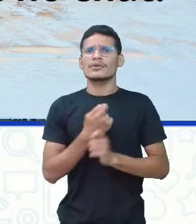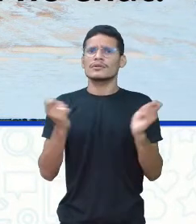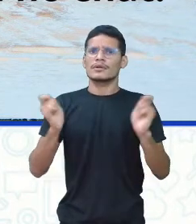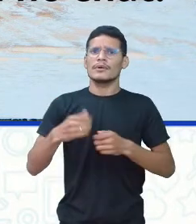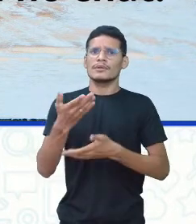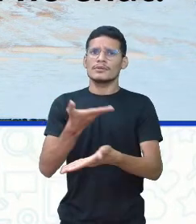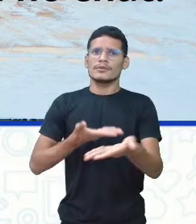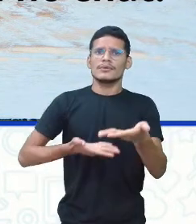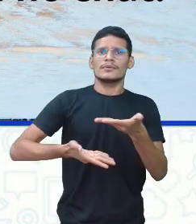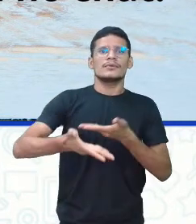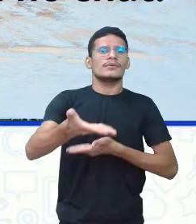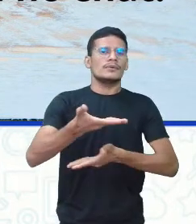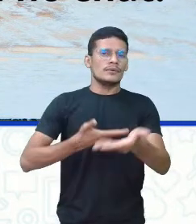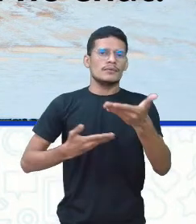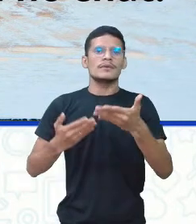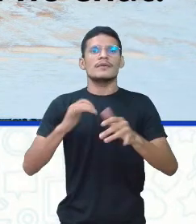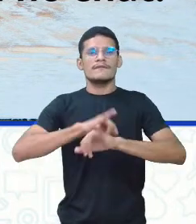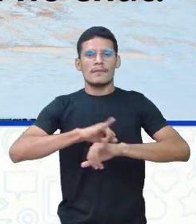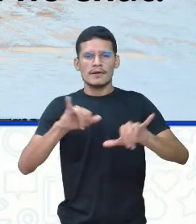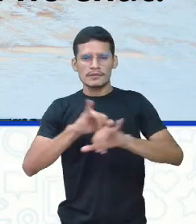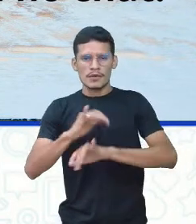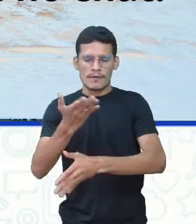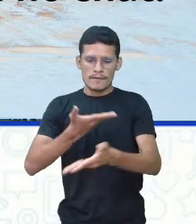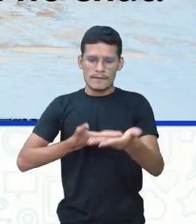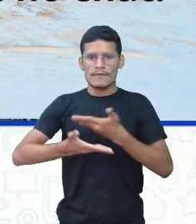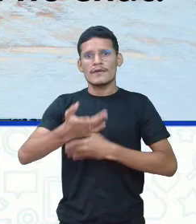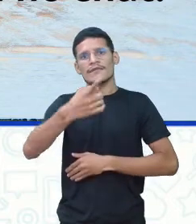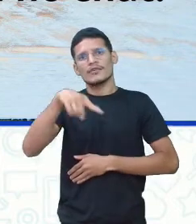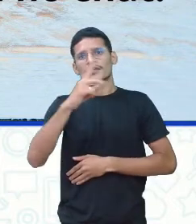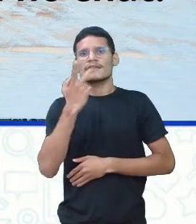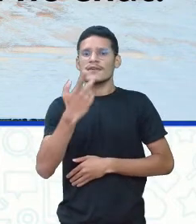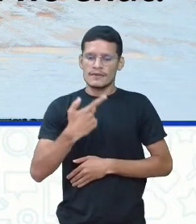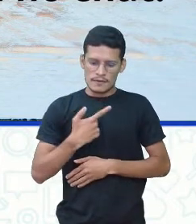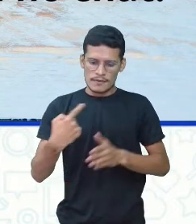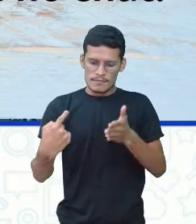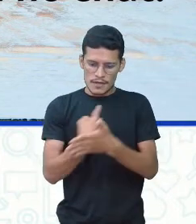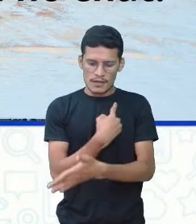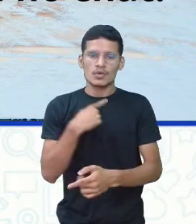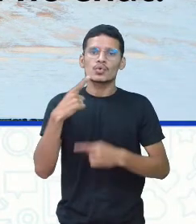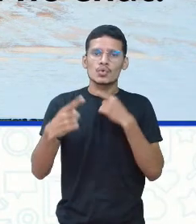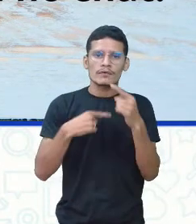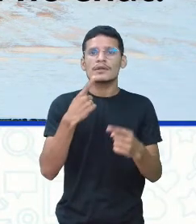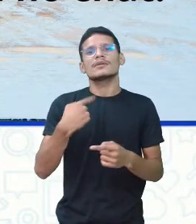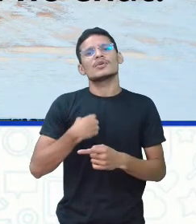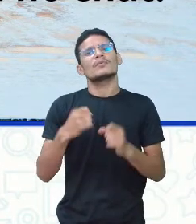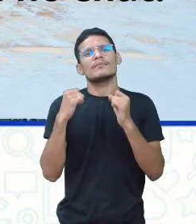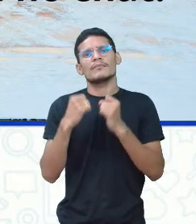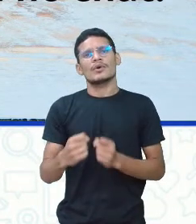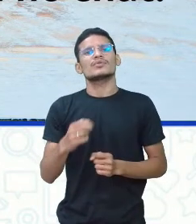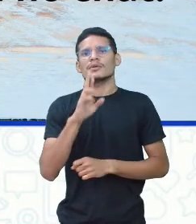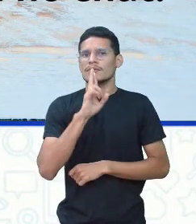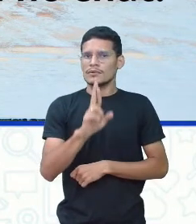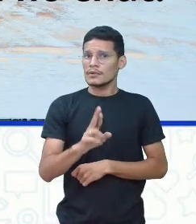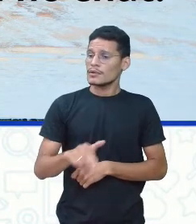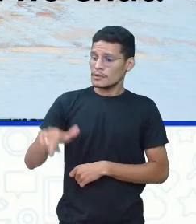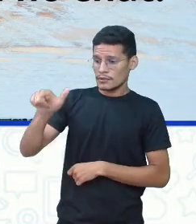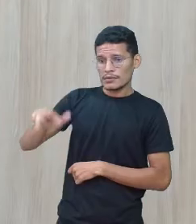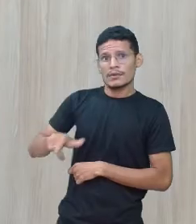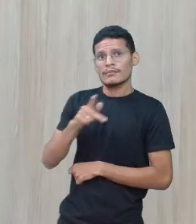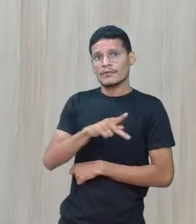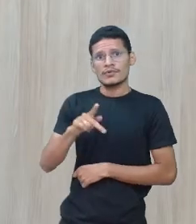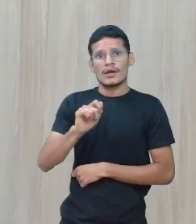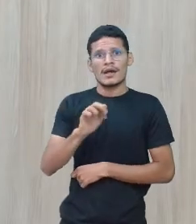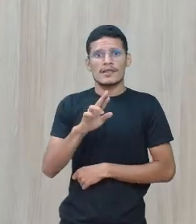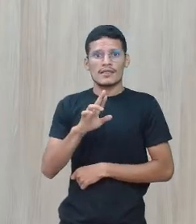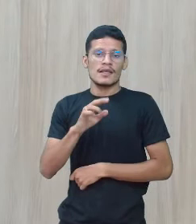trocar informações, né? Vocês podem dizer suas dúvidas e eu posso tirá-las. E a professora Adriana está aqui fazendo